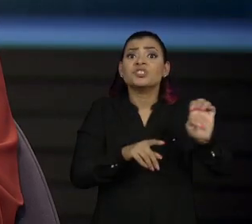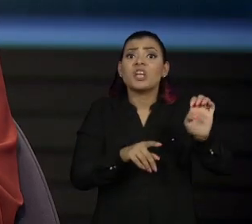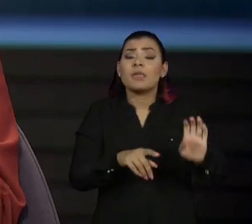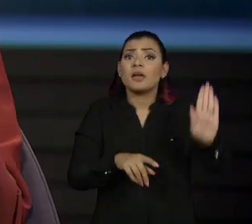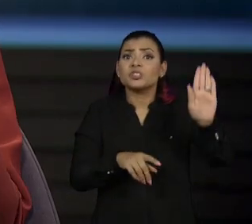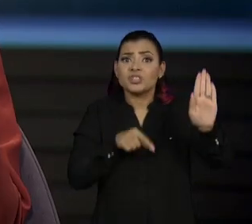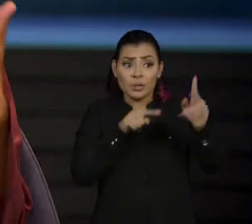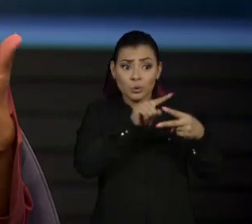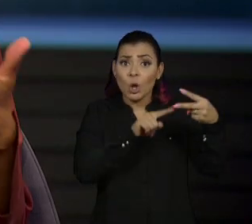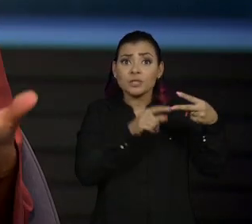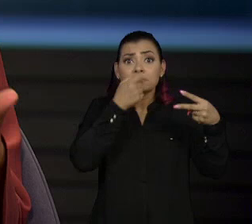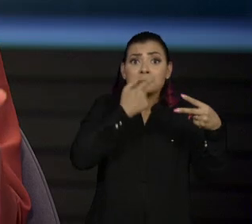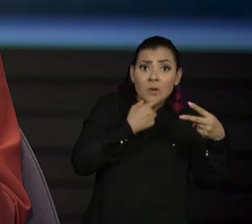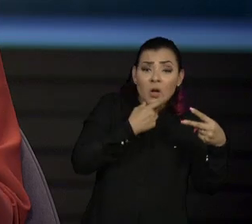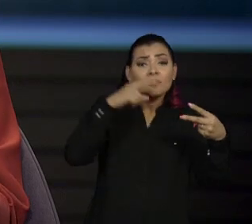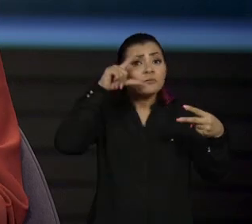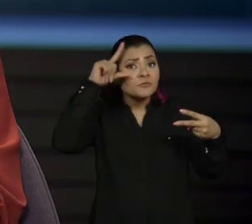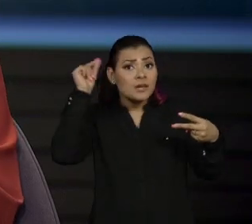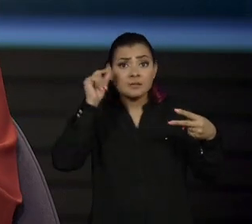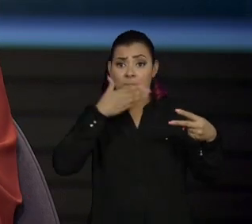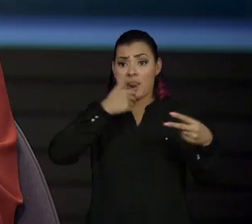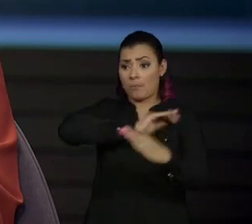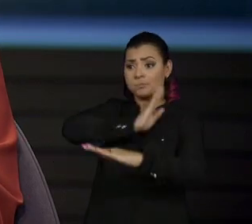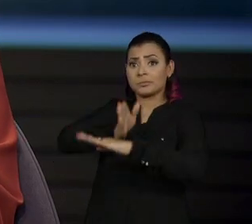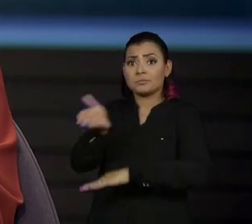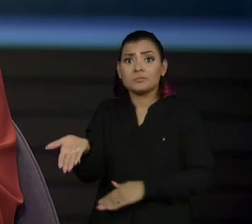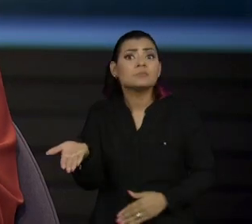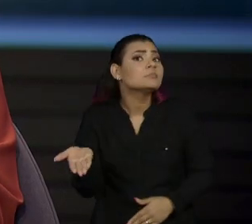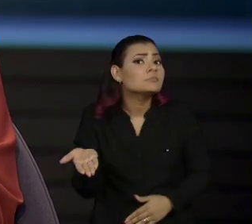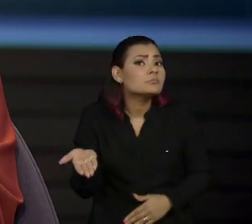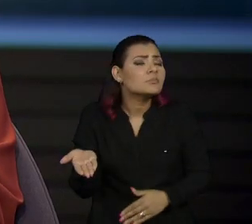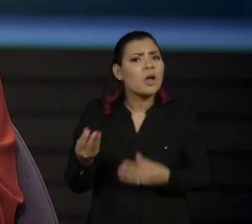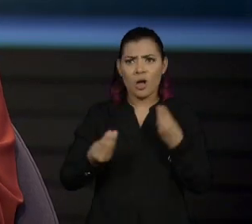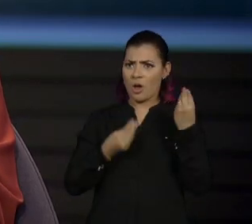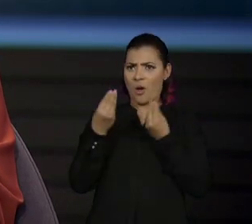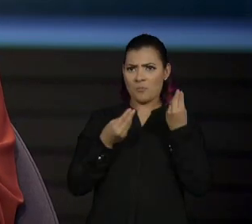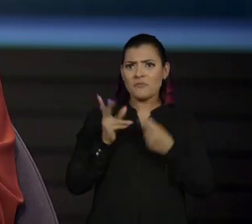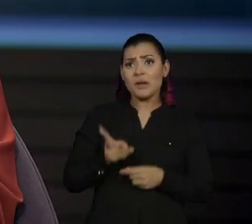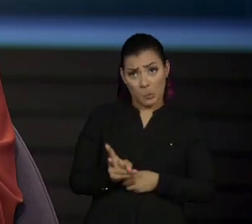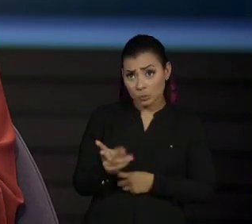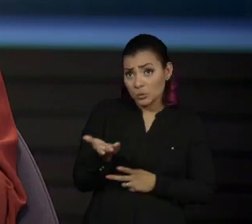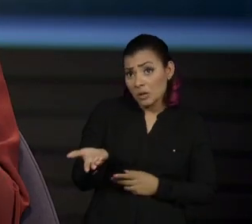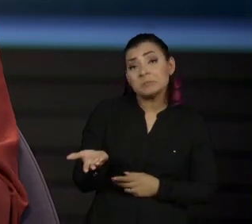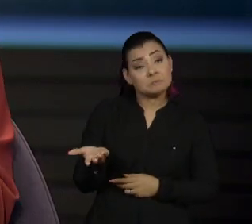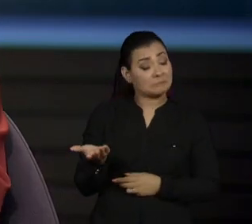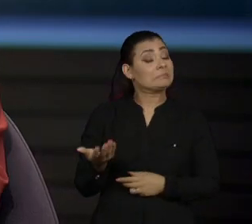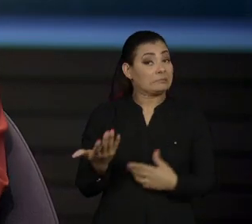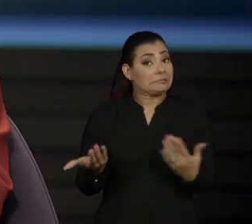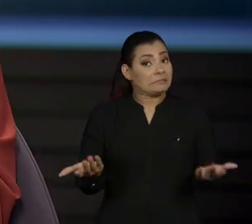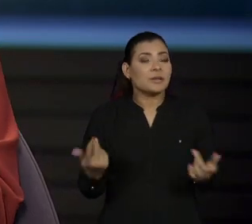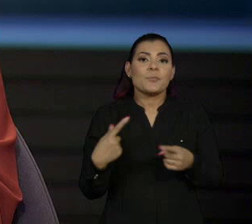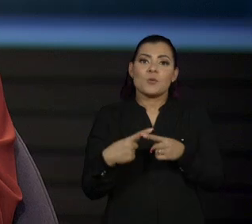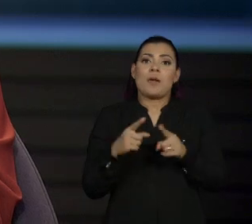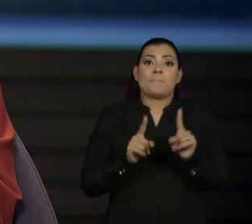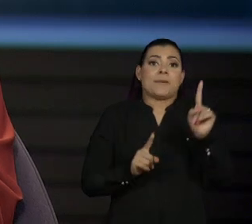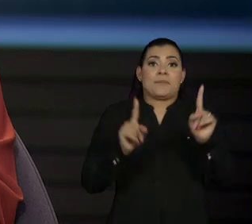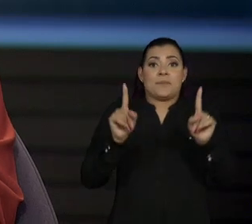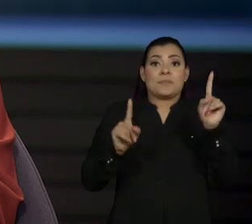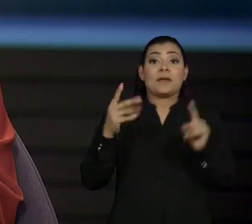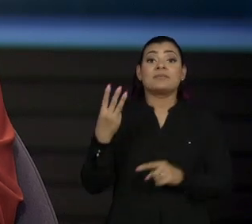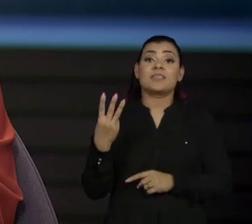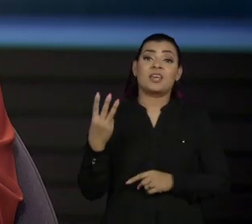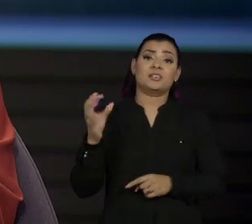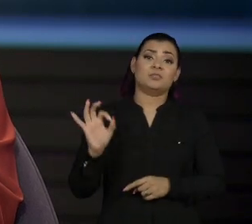da esquerda mais bem posicionados do que ele? Então, isso é uma questão que vai continuar, apesar desse crescimento dele de 3